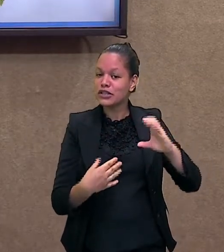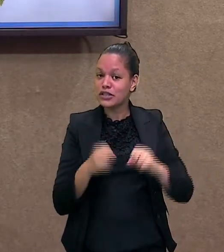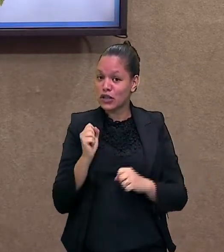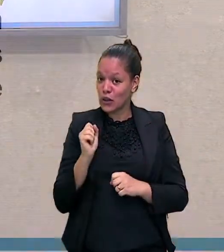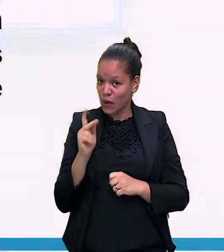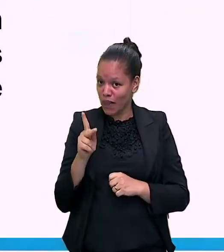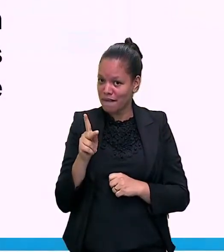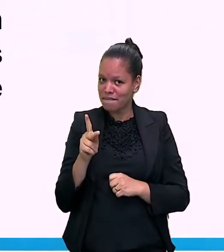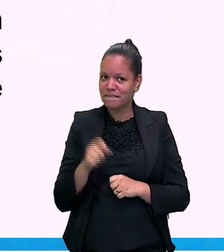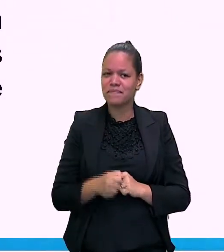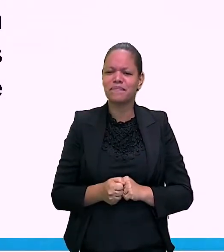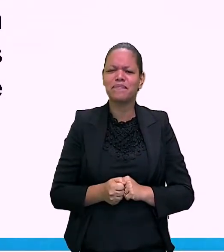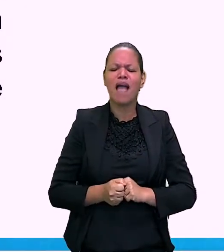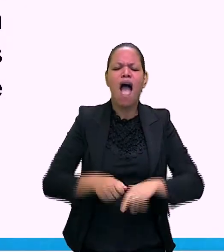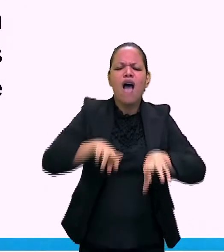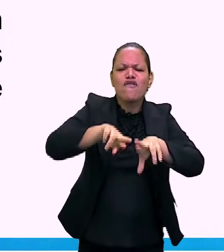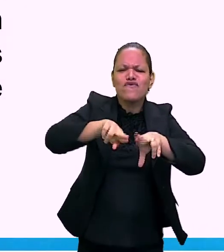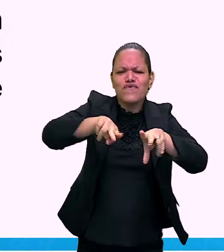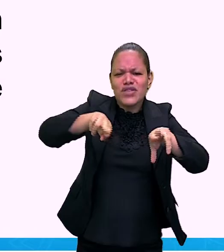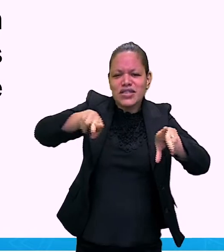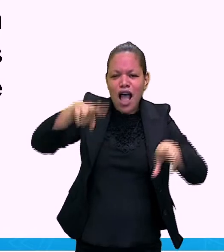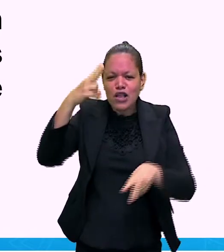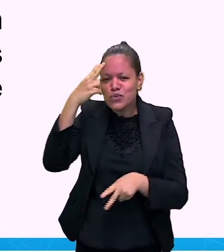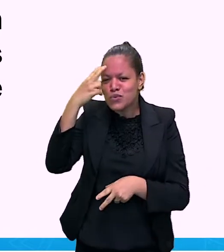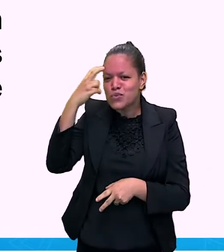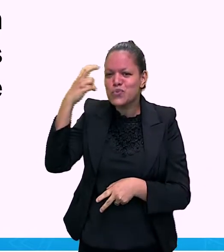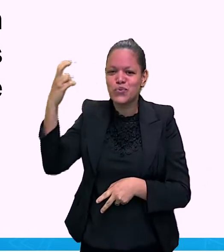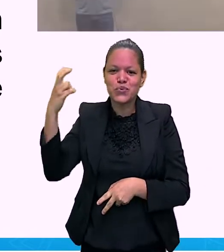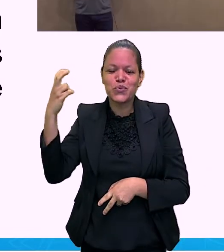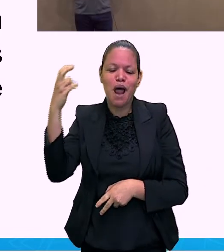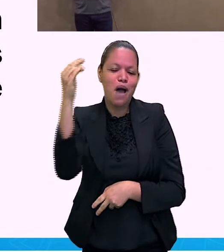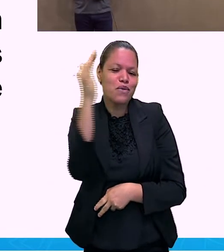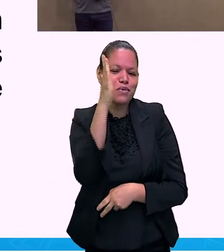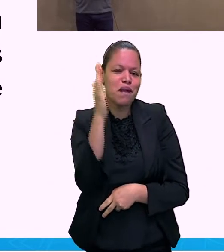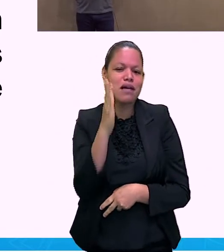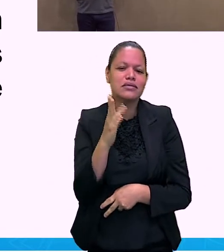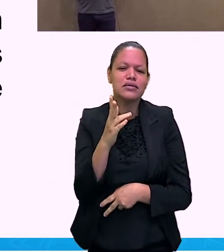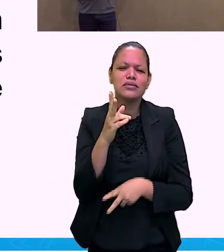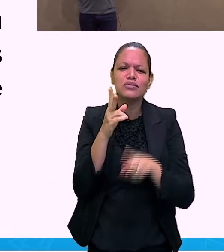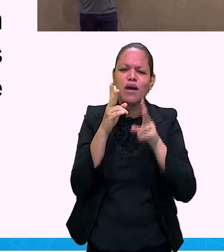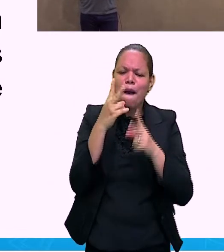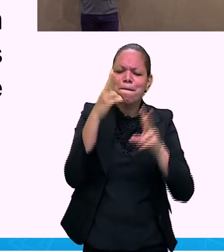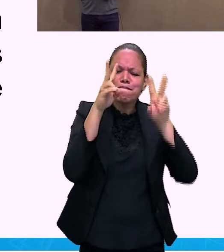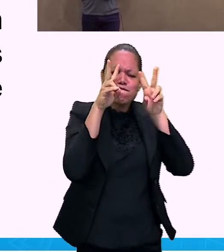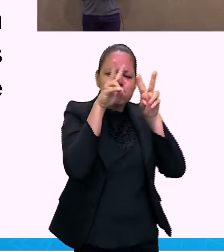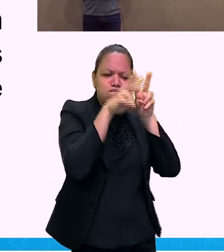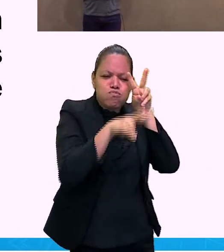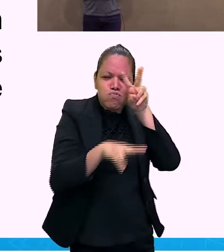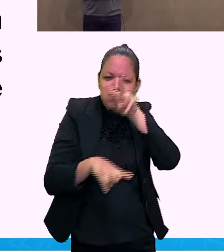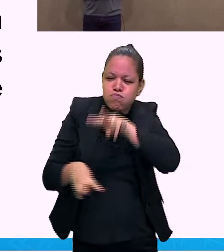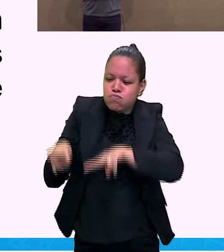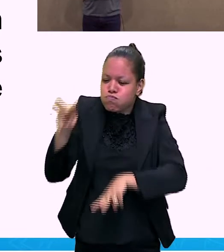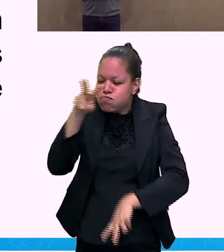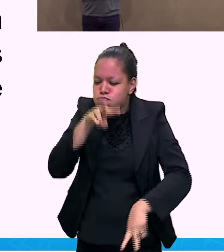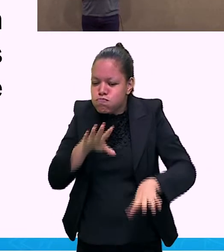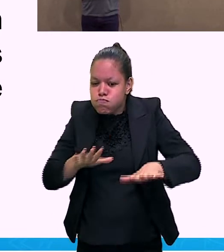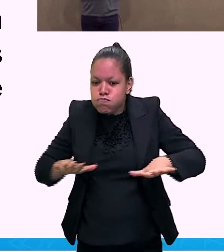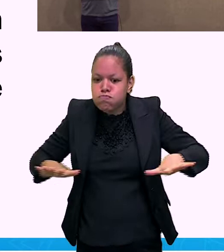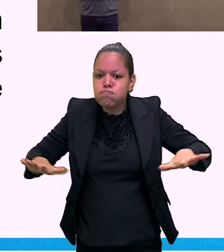Então, a diversidade cultural nós podemos olhar por diversos campos. E apesar de todo o processo